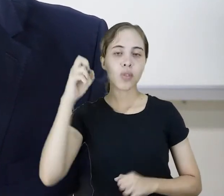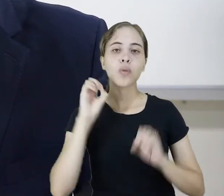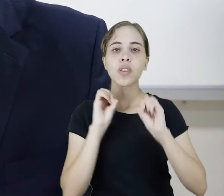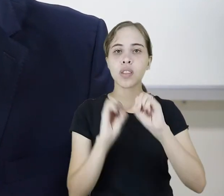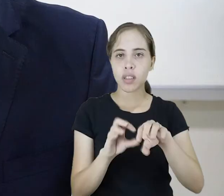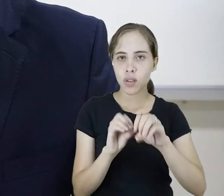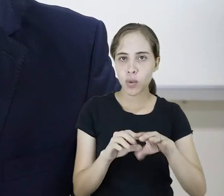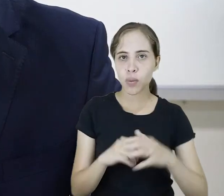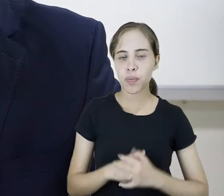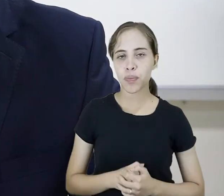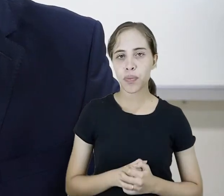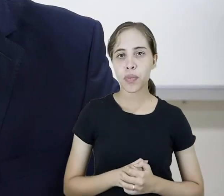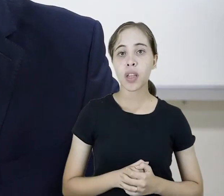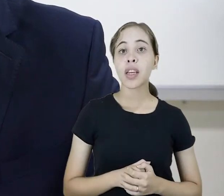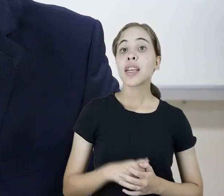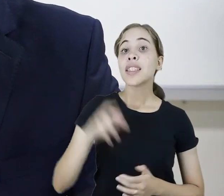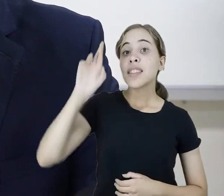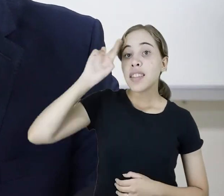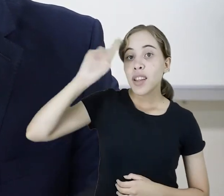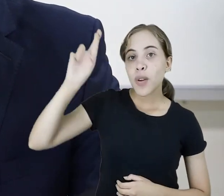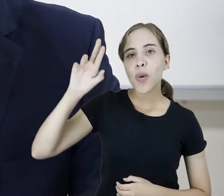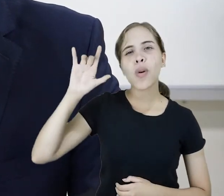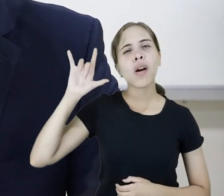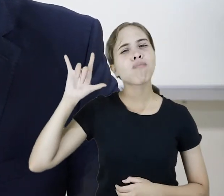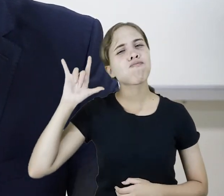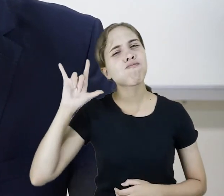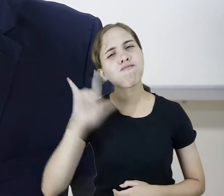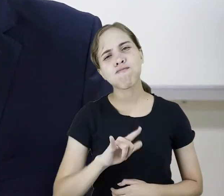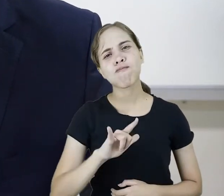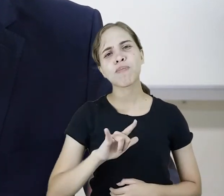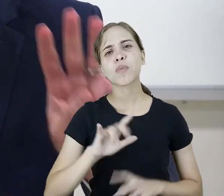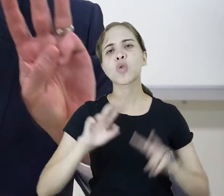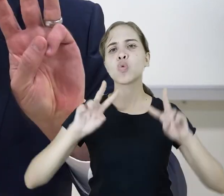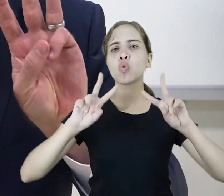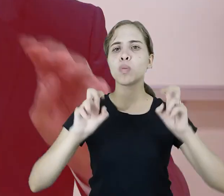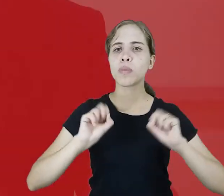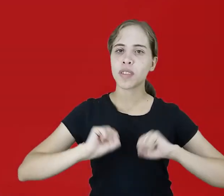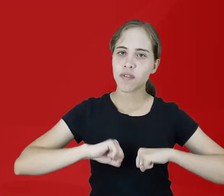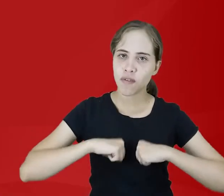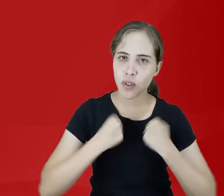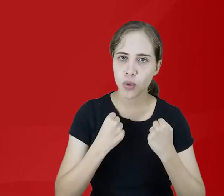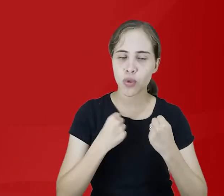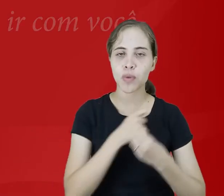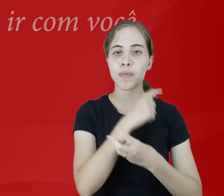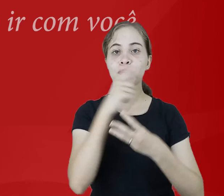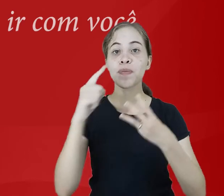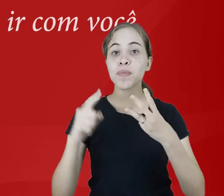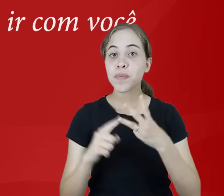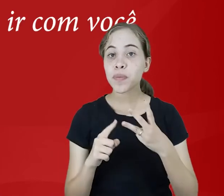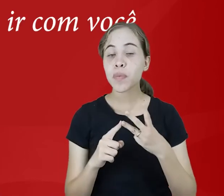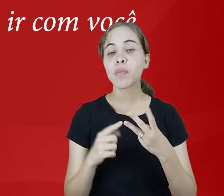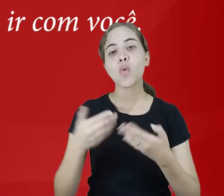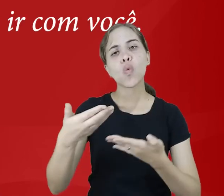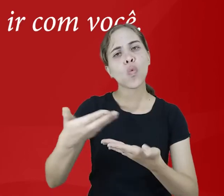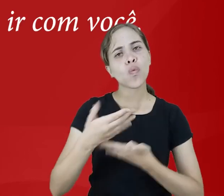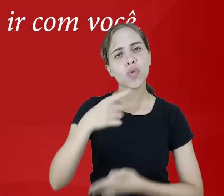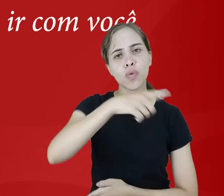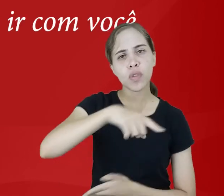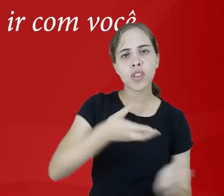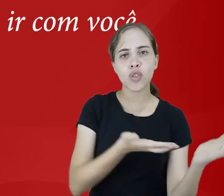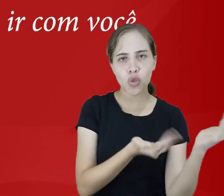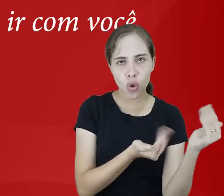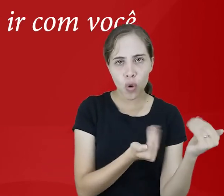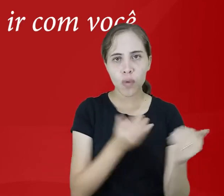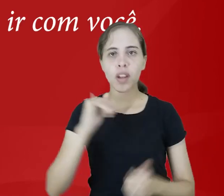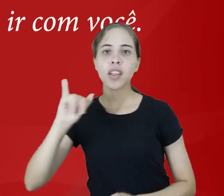ensinou. O Senhor ama o esforço. Terceiro, convido cada jovem e jazz